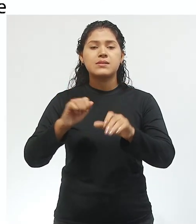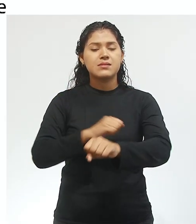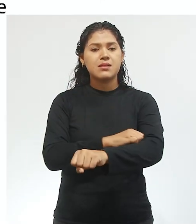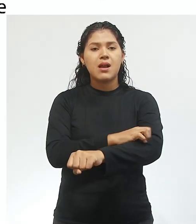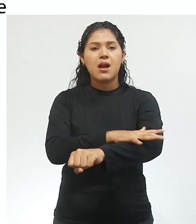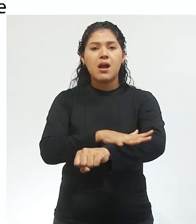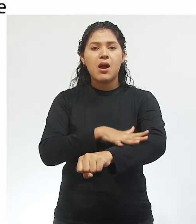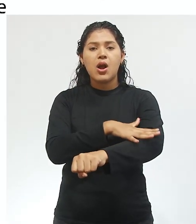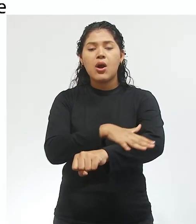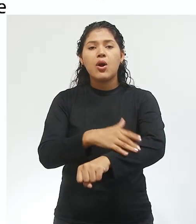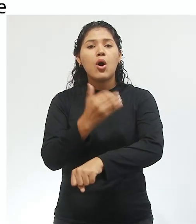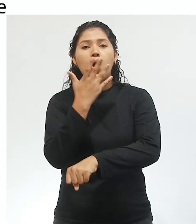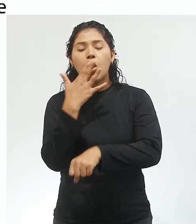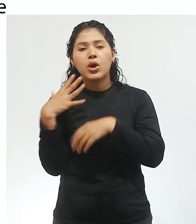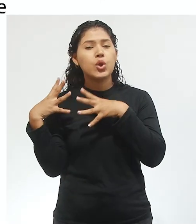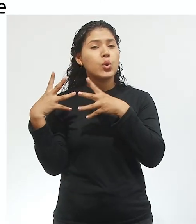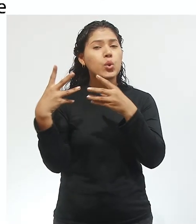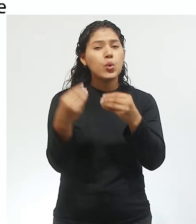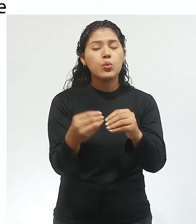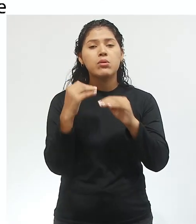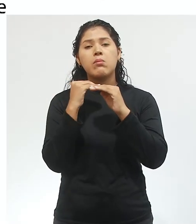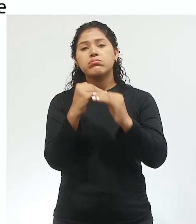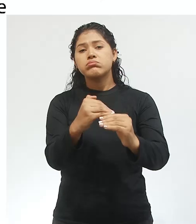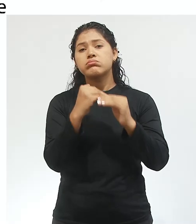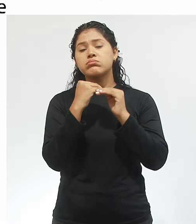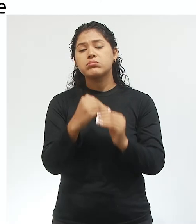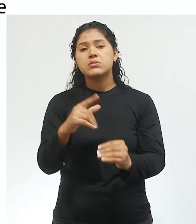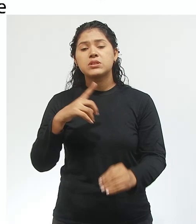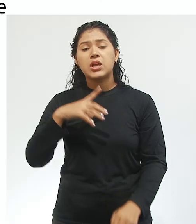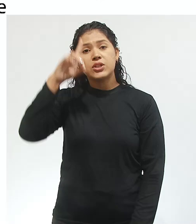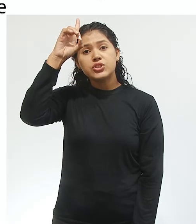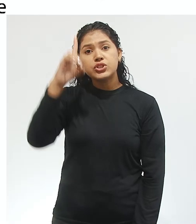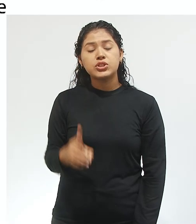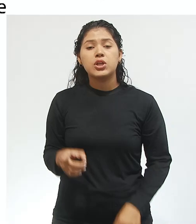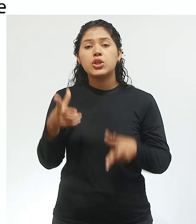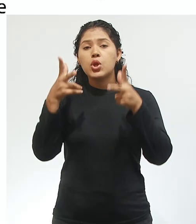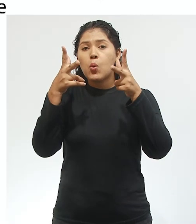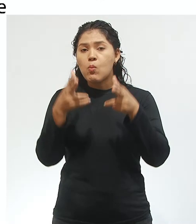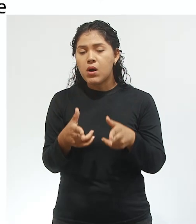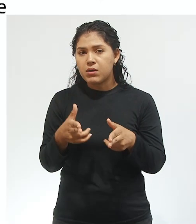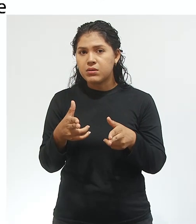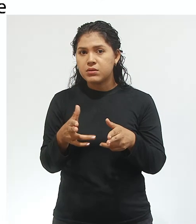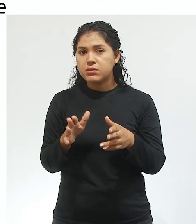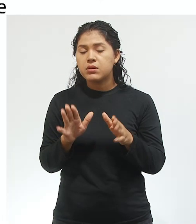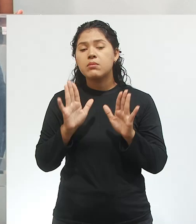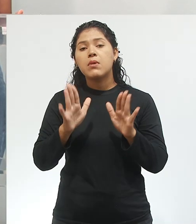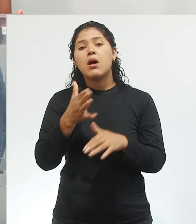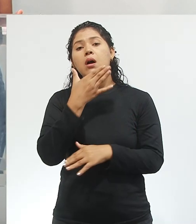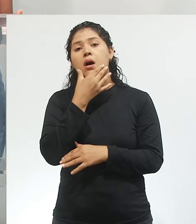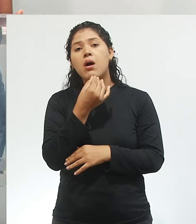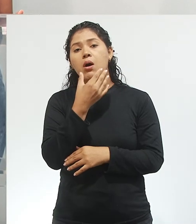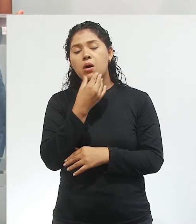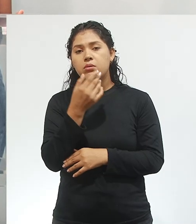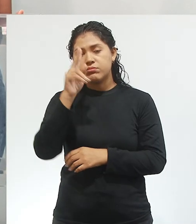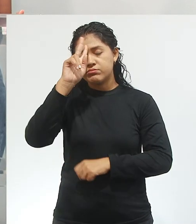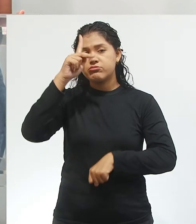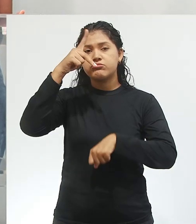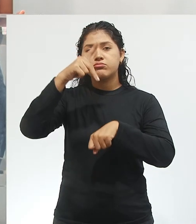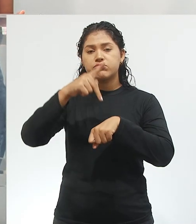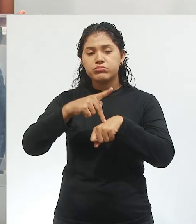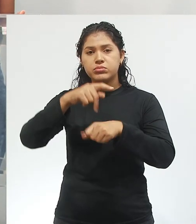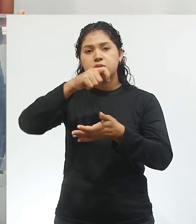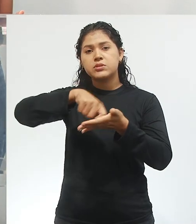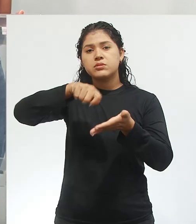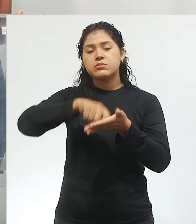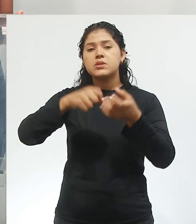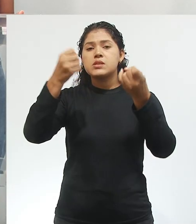todos têm as mesmas oportunidades de direitos. E aí o Gilberto Freire, ele vai defender essa ideia, né, do